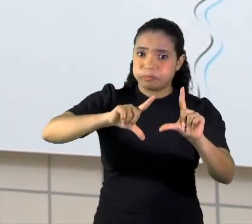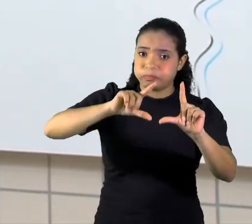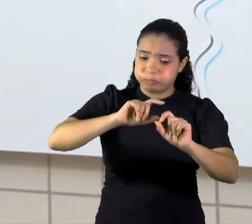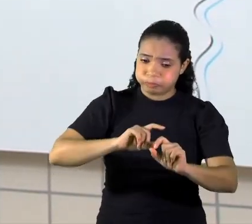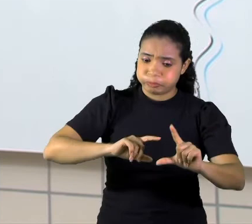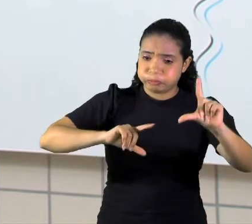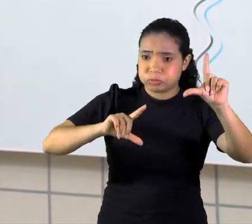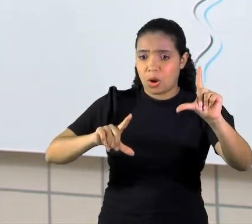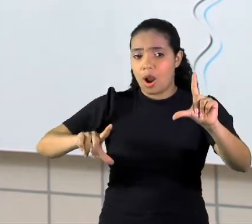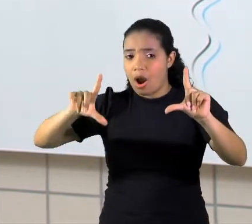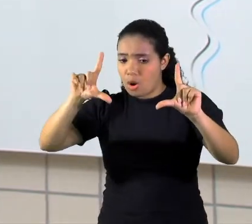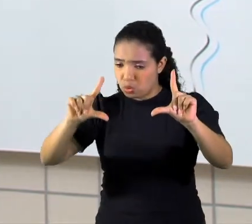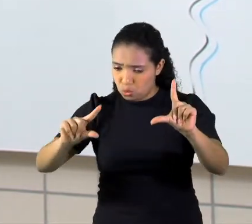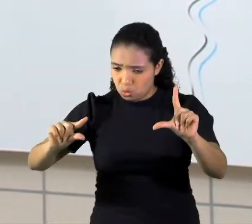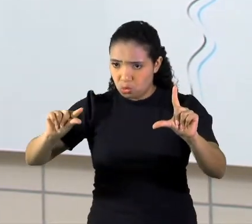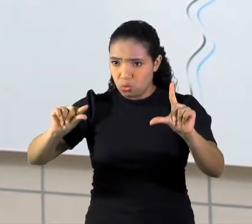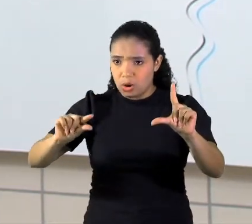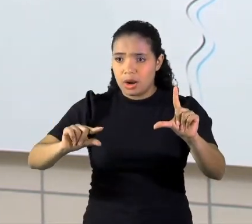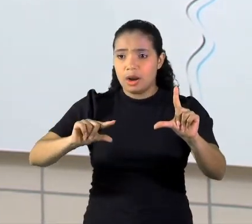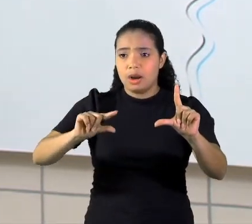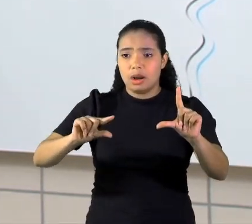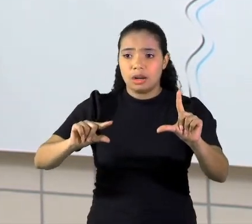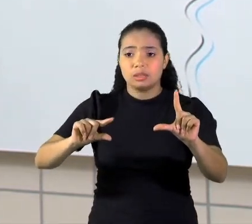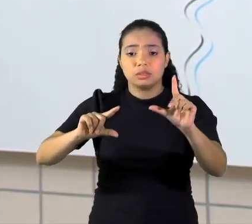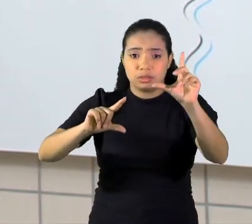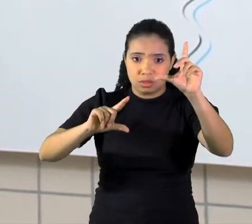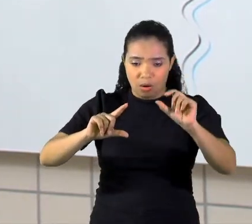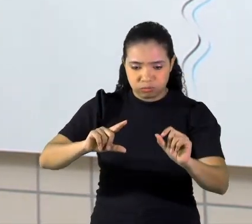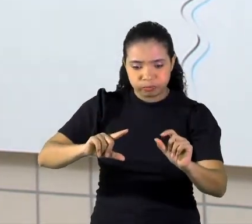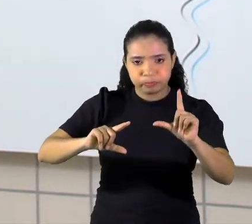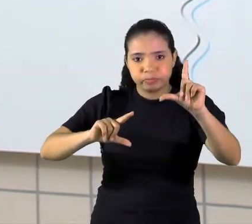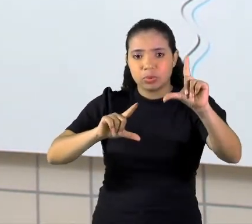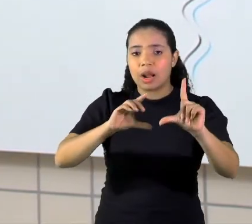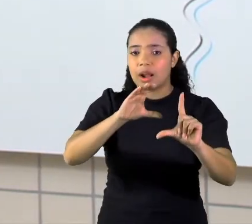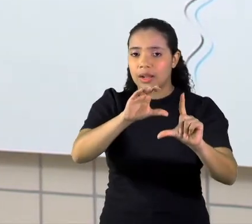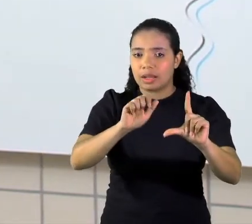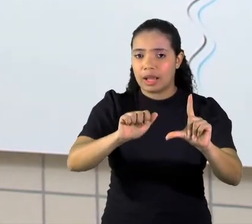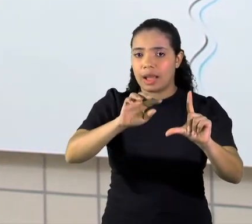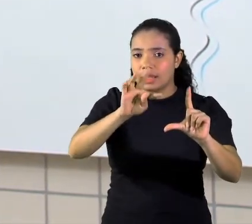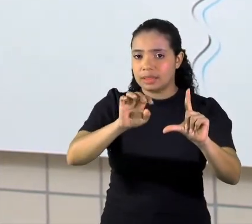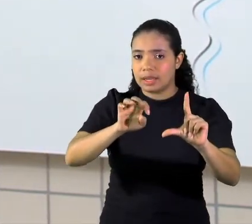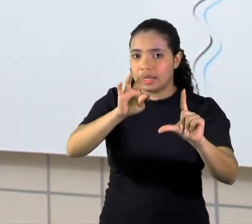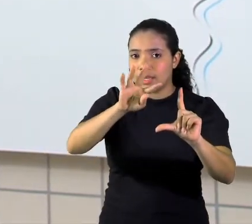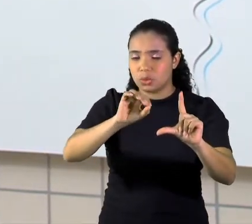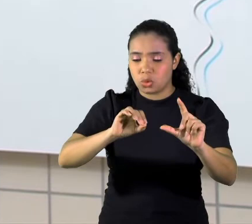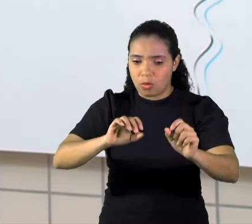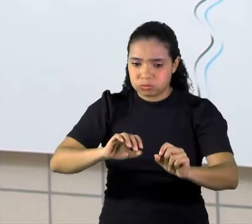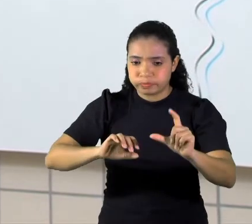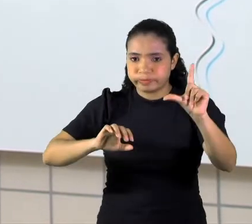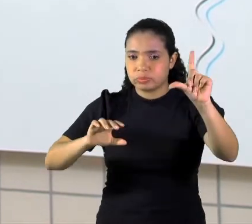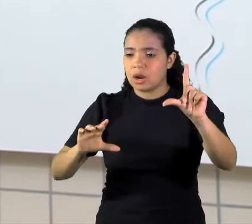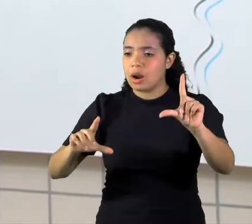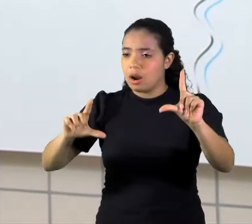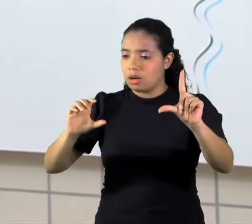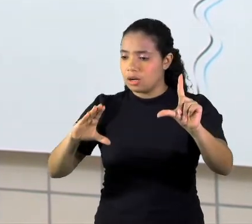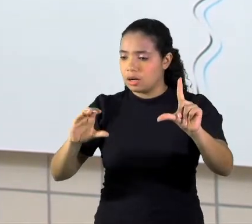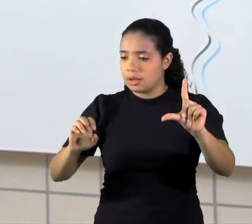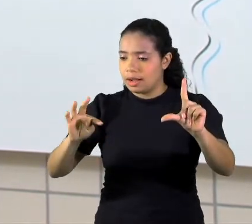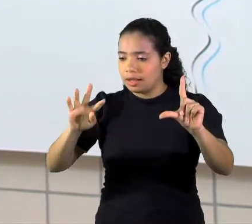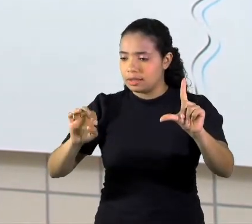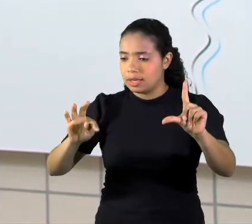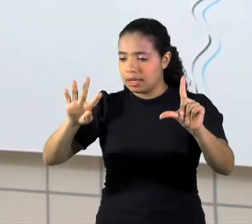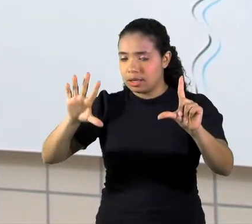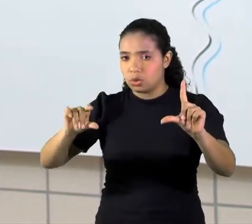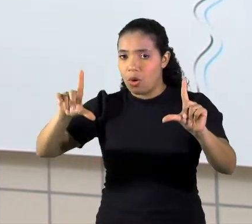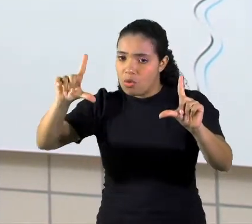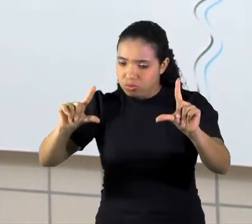menor. Eu tenho o cateto maior e eu tenho o cateto menor. Ok? Bom, então o que eu posso fazer? Estabelecer uma